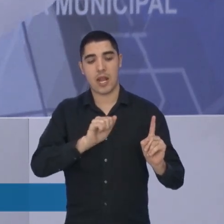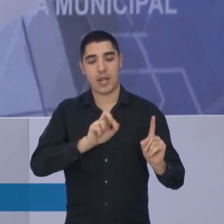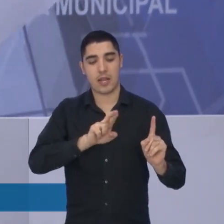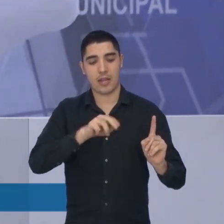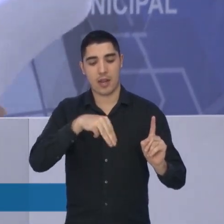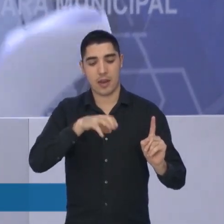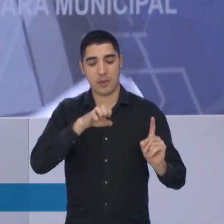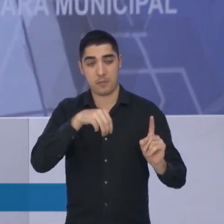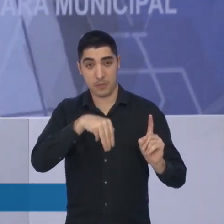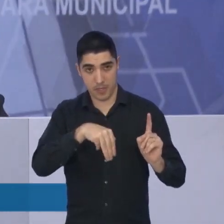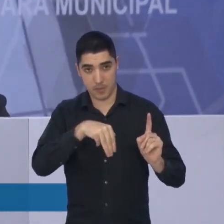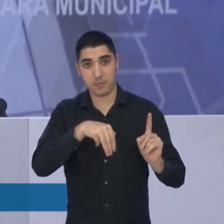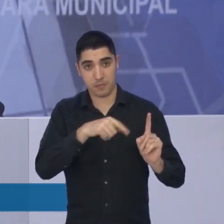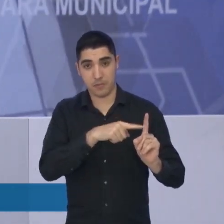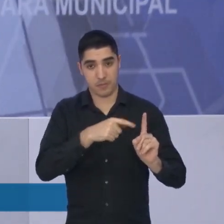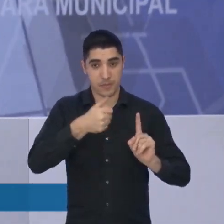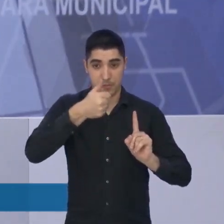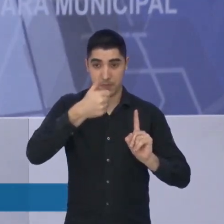Belderrain.